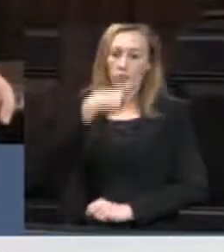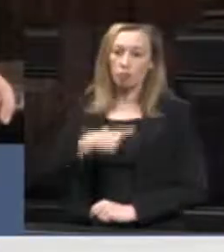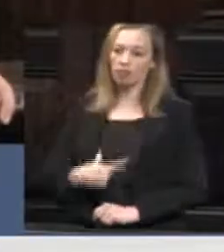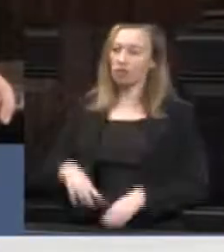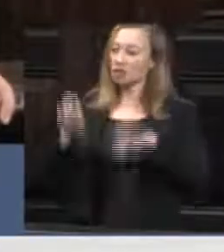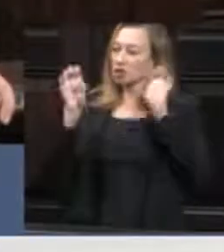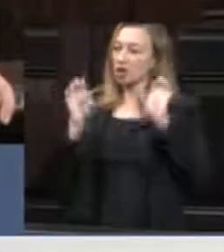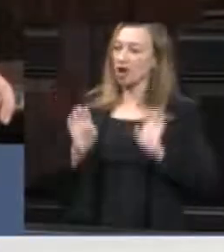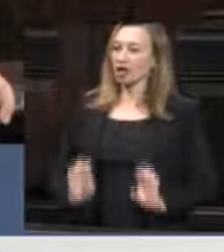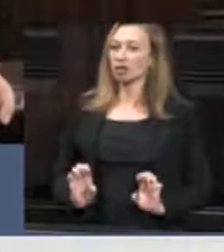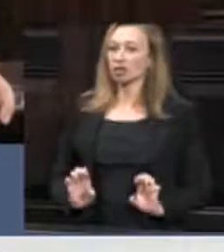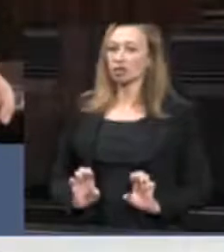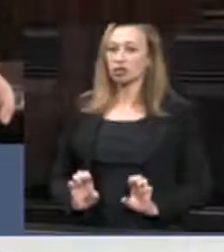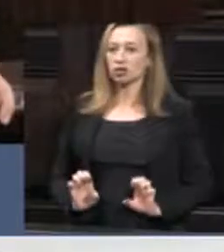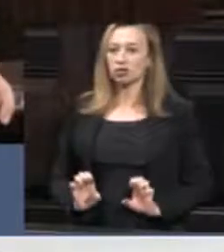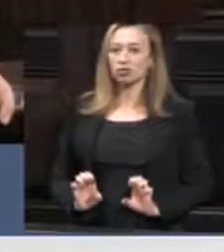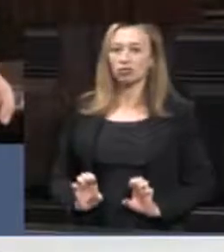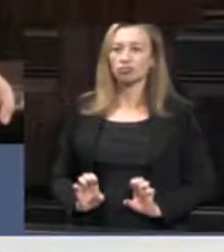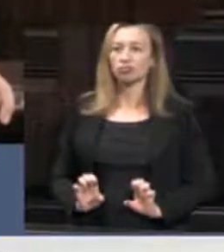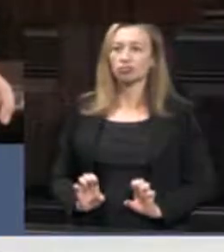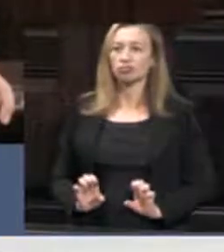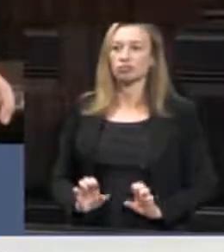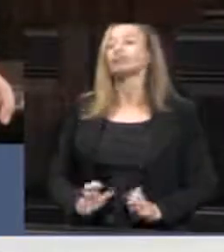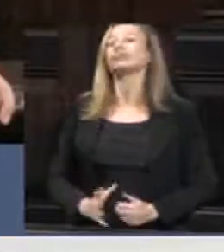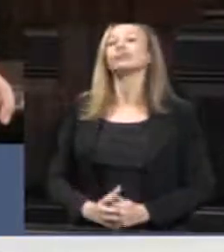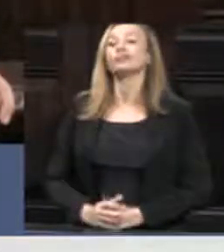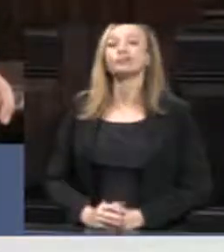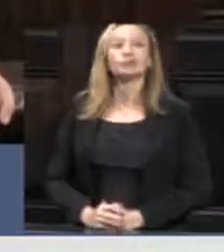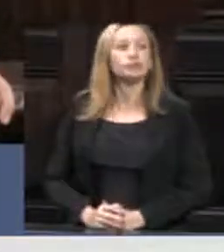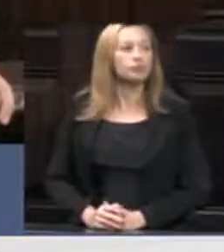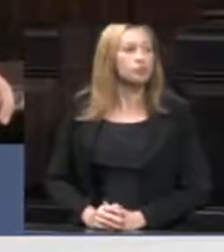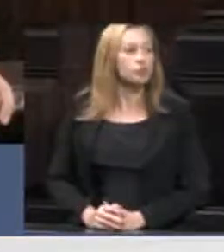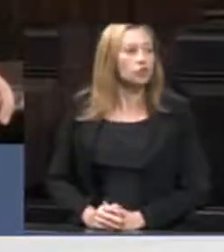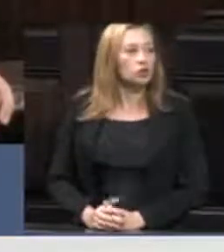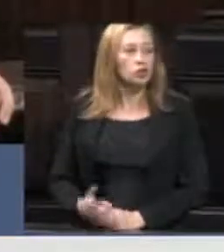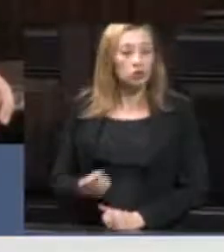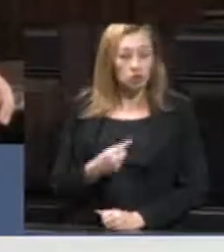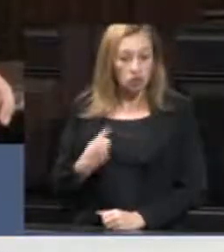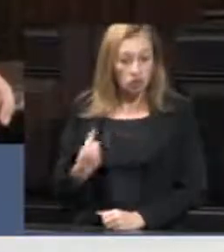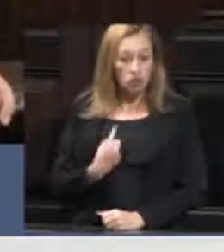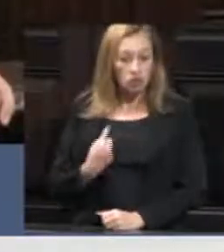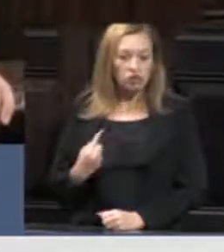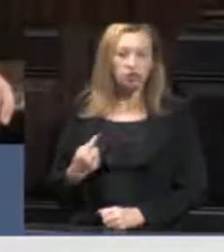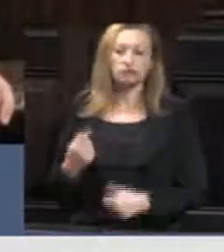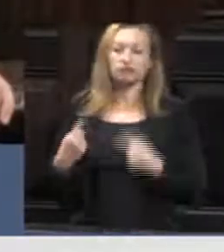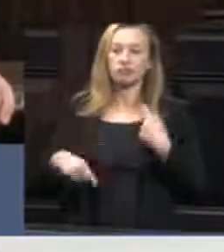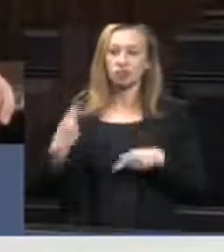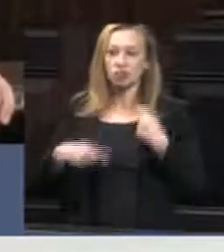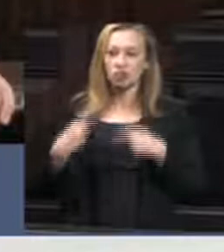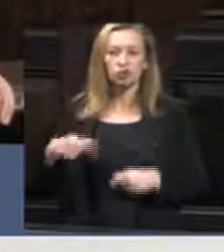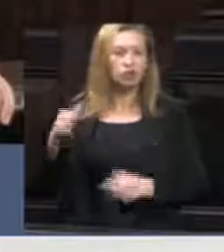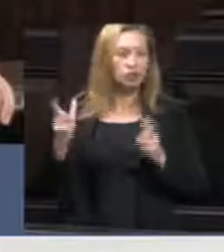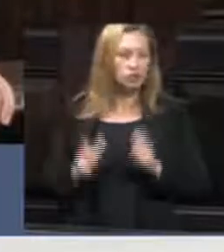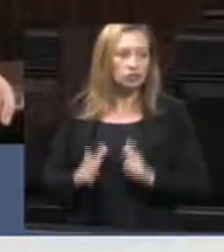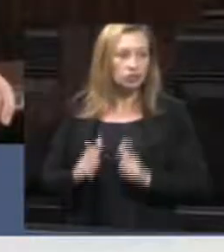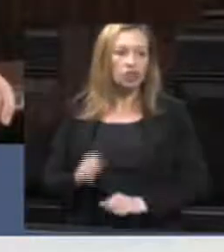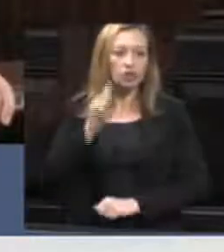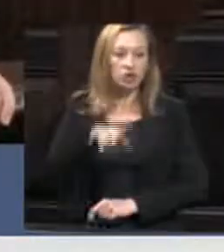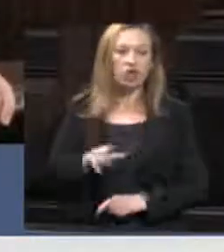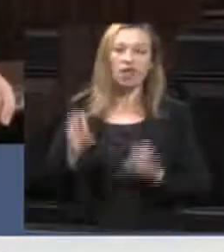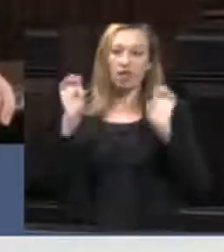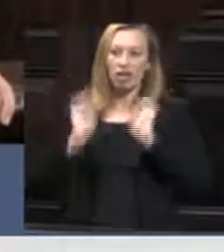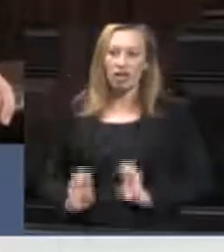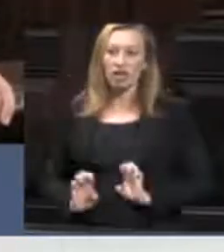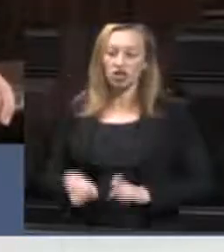ético e moral. O que a gente devia estar discutindo aqui é ética e moral